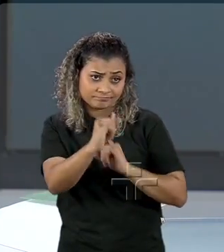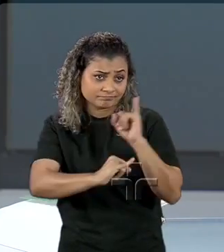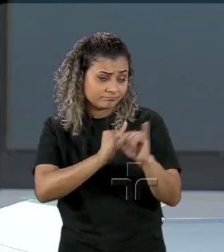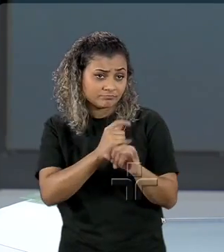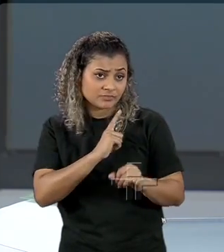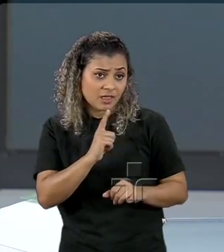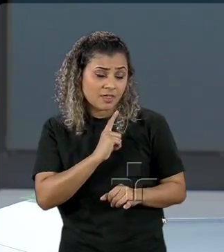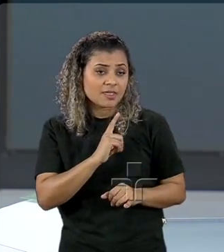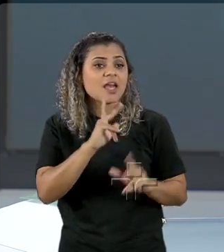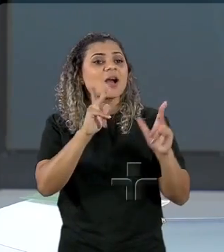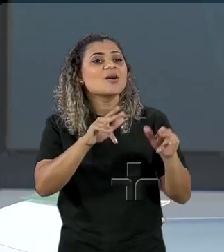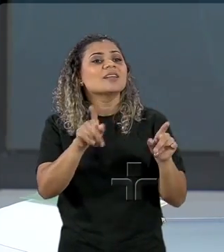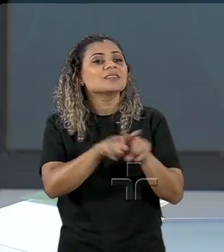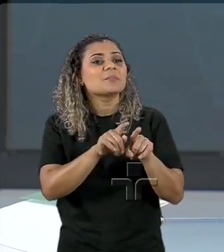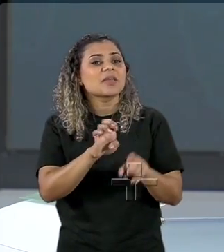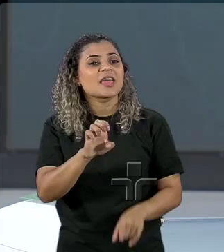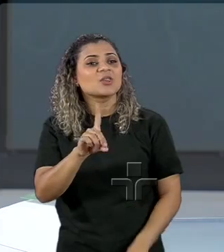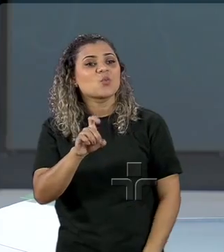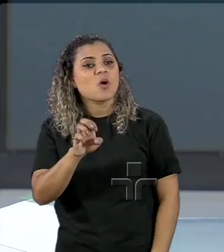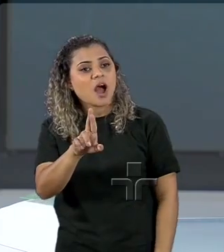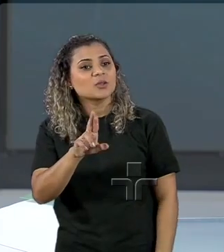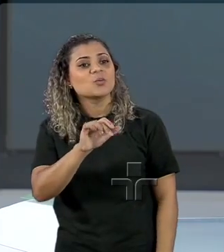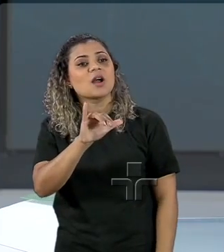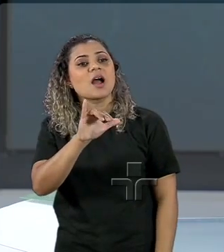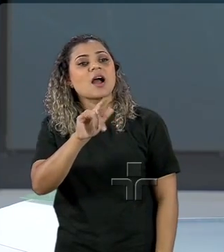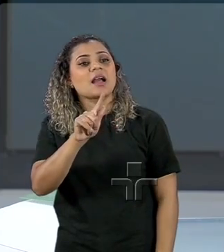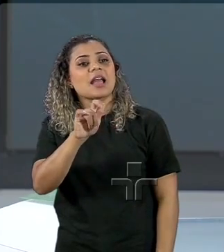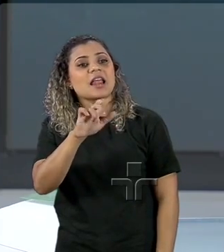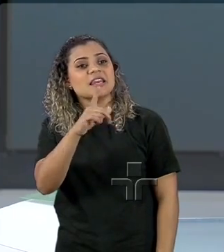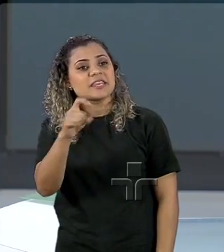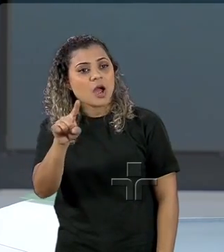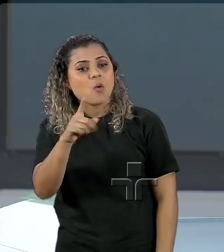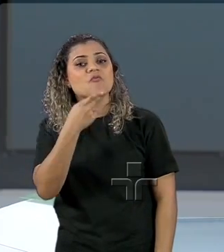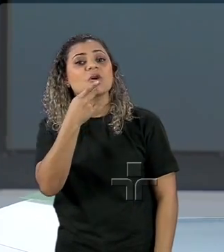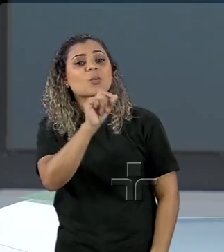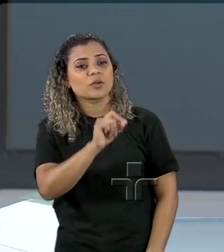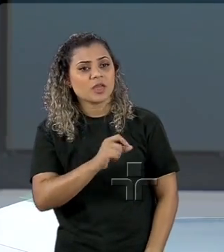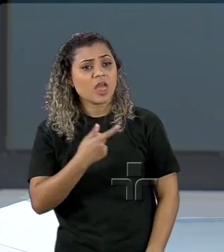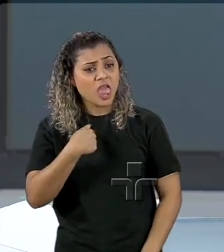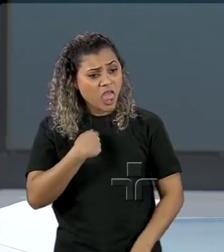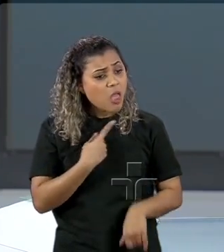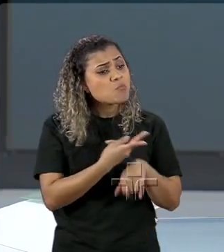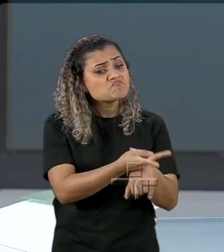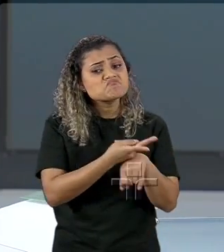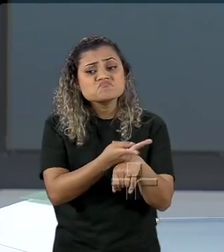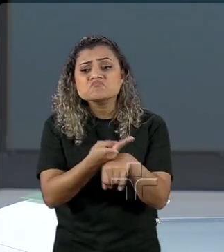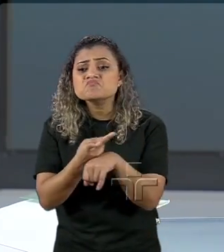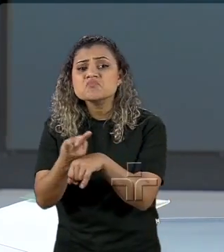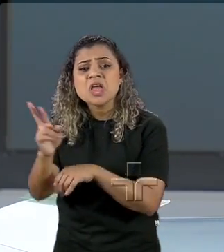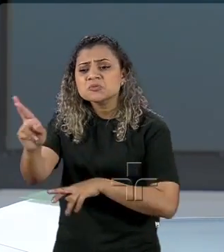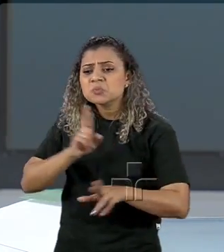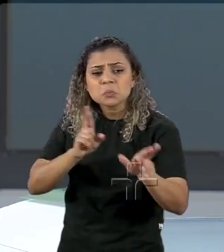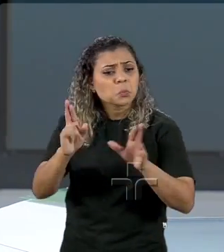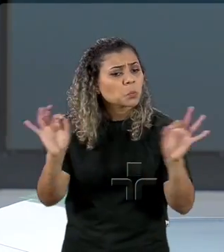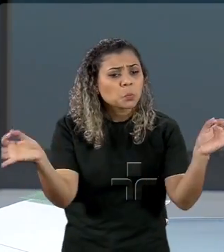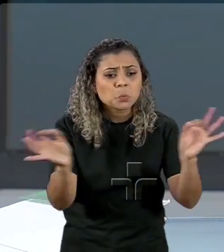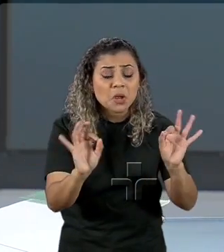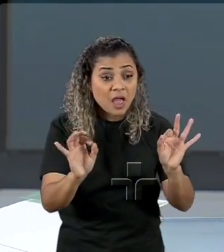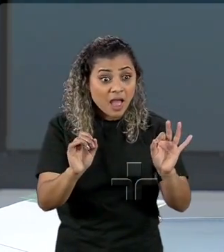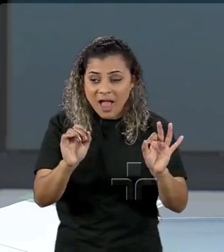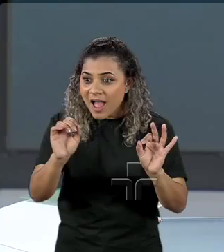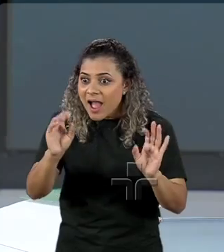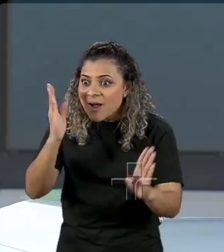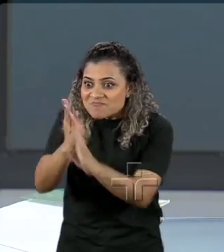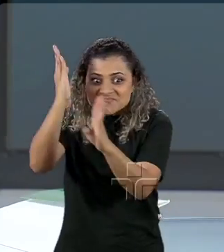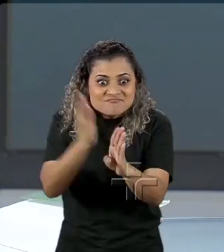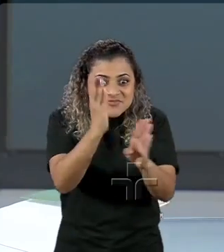uma vez, Eduardo Galeano, citando alguém: passei a minha vida toda procurando certas respostas. Finalmente, quando as